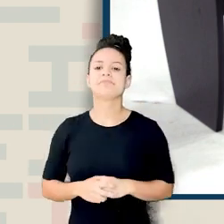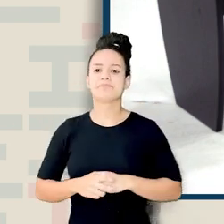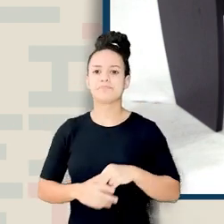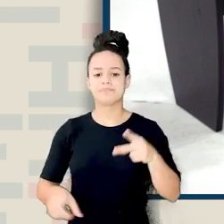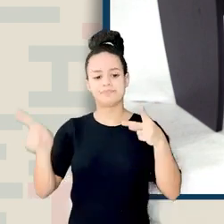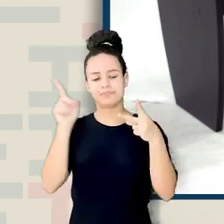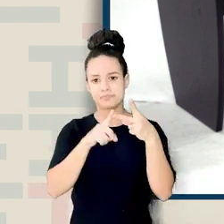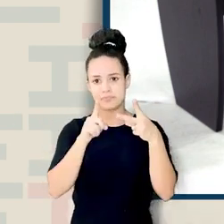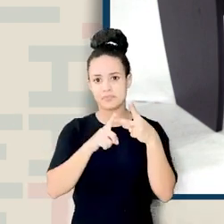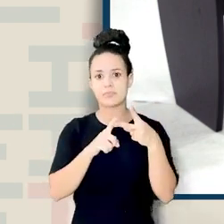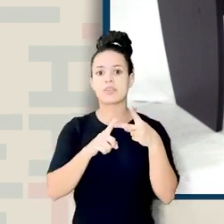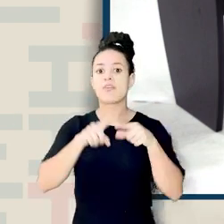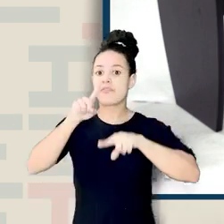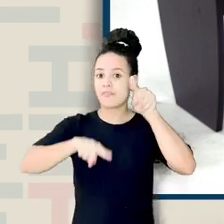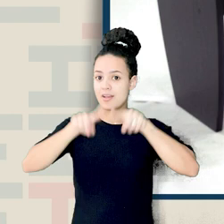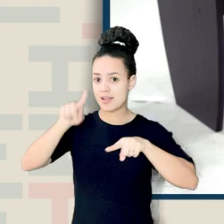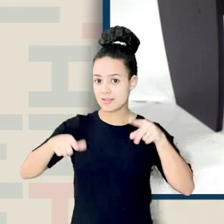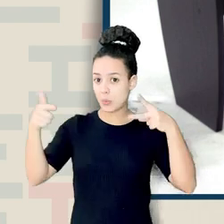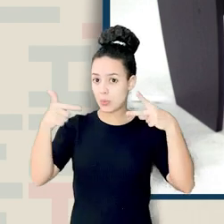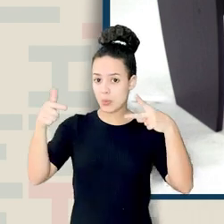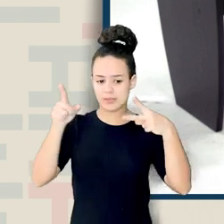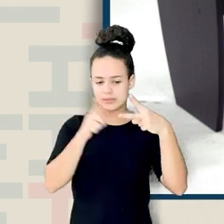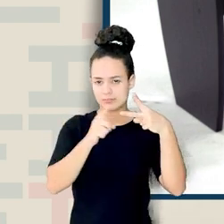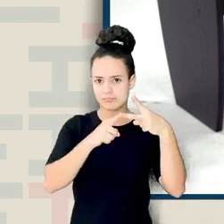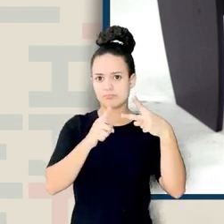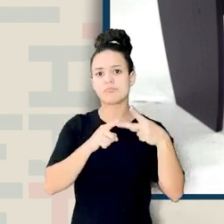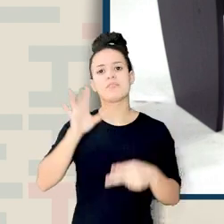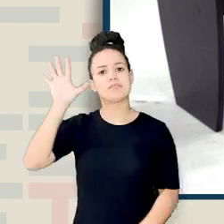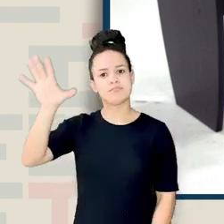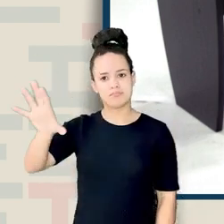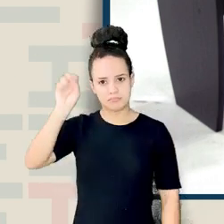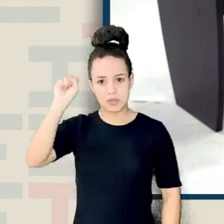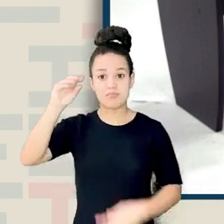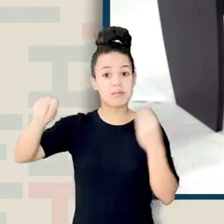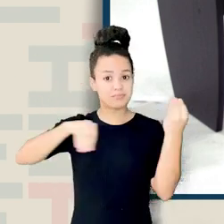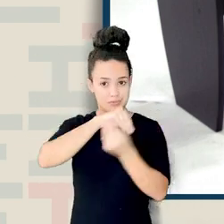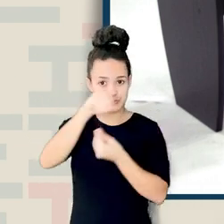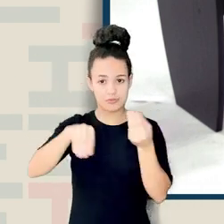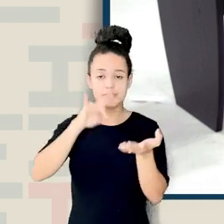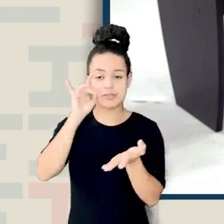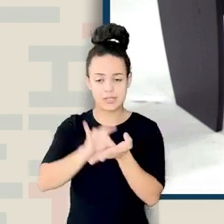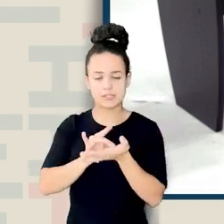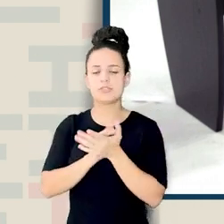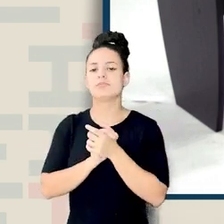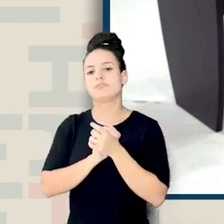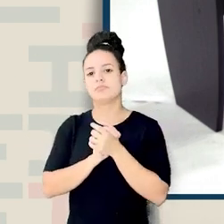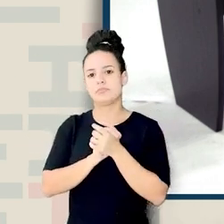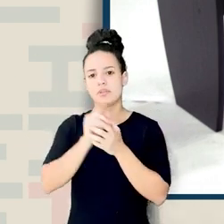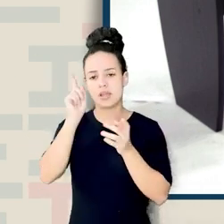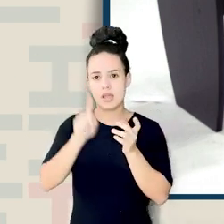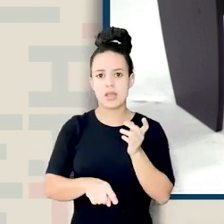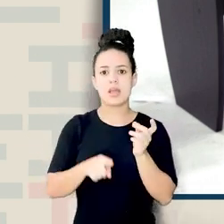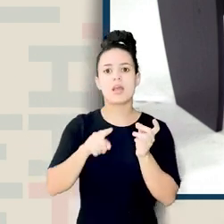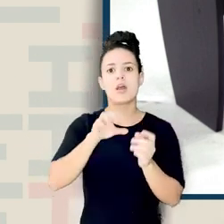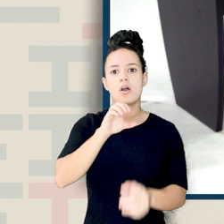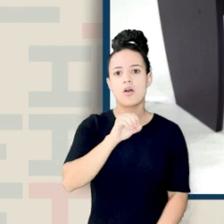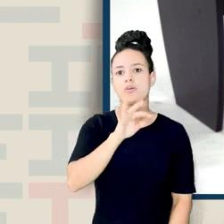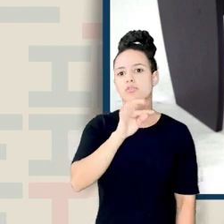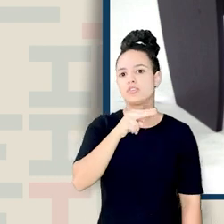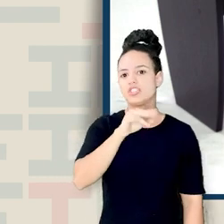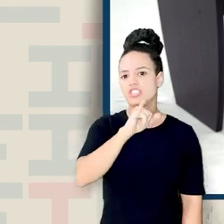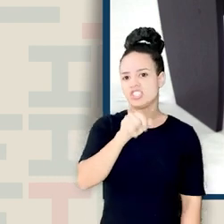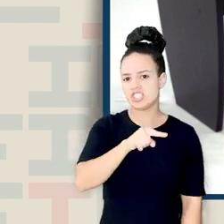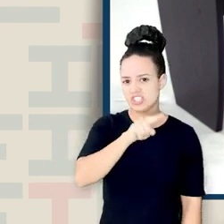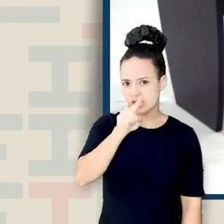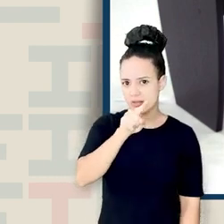toque, segunda variação, ele vai fazer um resgate então, uma mistura, na verdade, desse pouco do toque do Opanigé, misturando